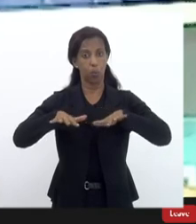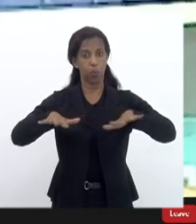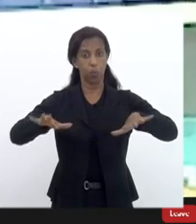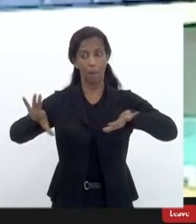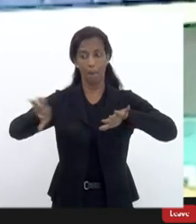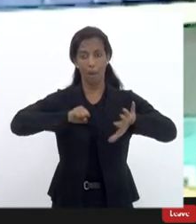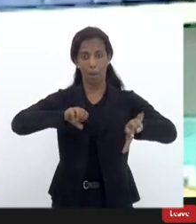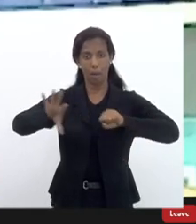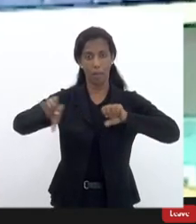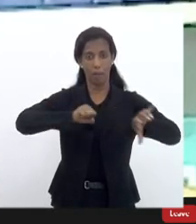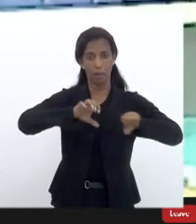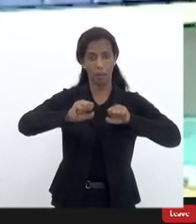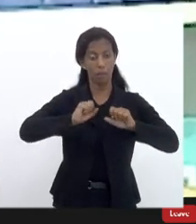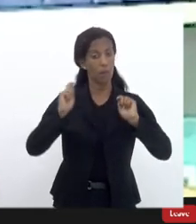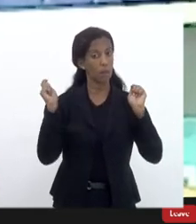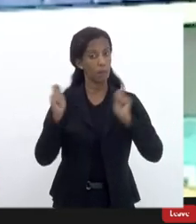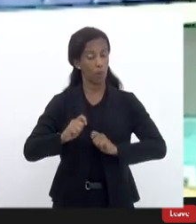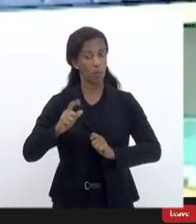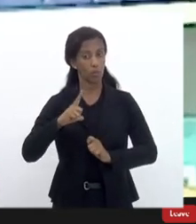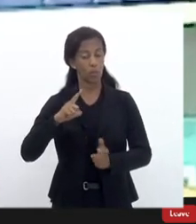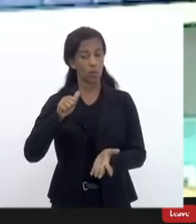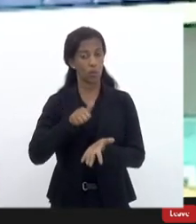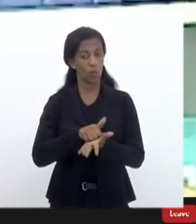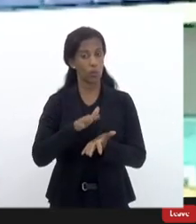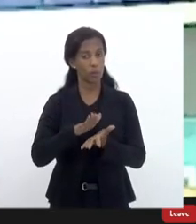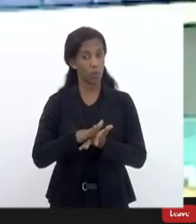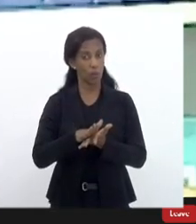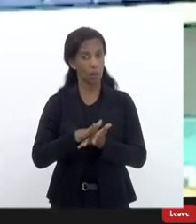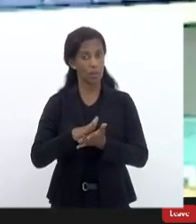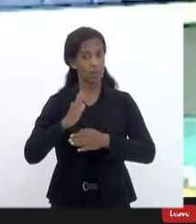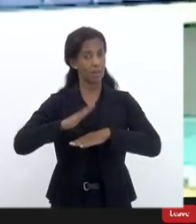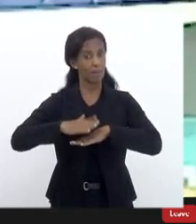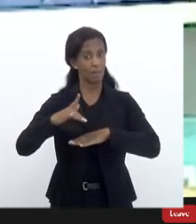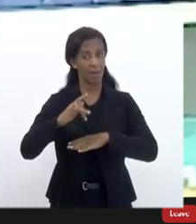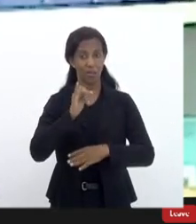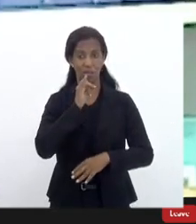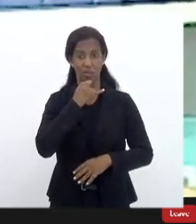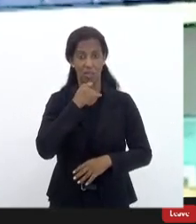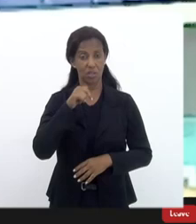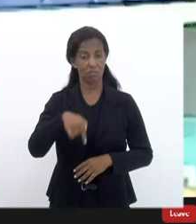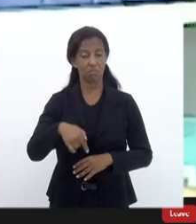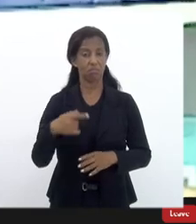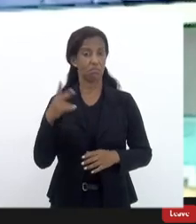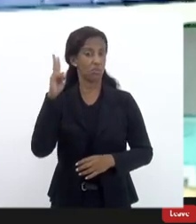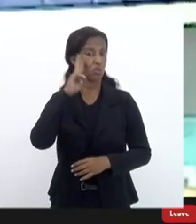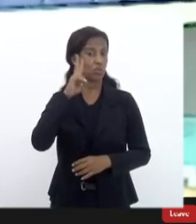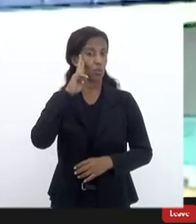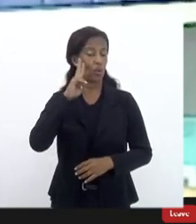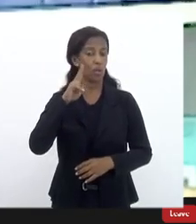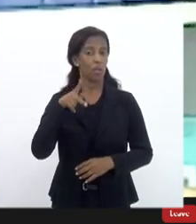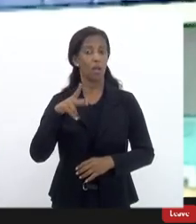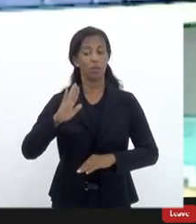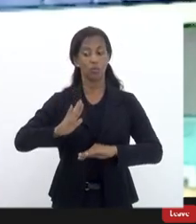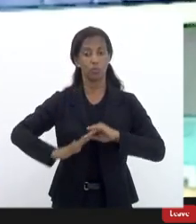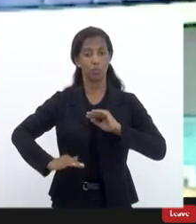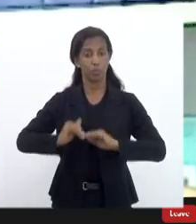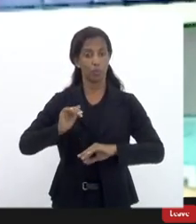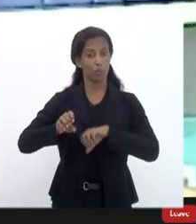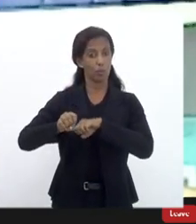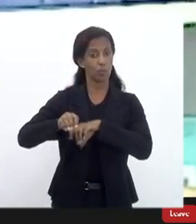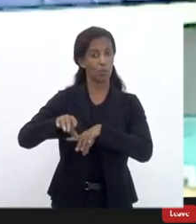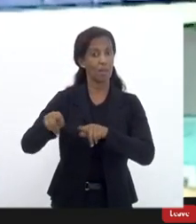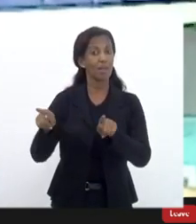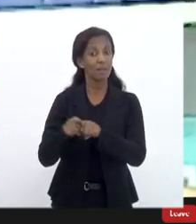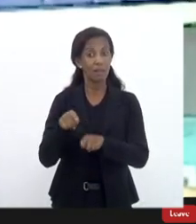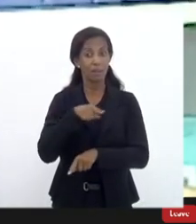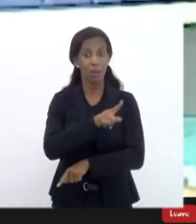e que pode levar a parte mais triste dessa história aos profissionais de educação e aos